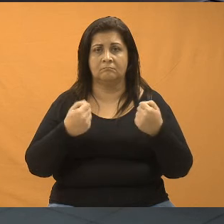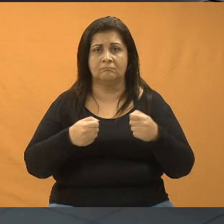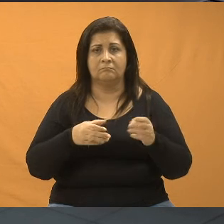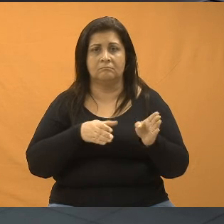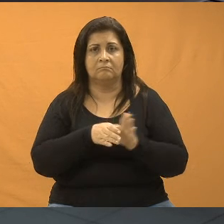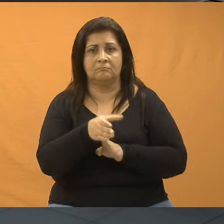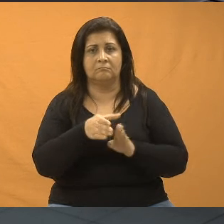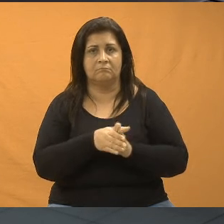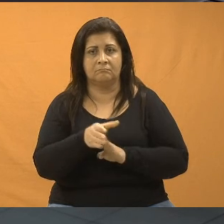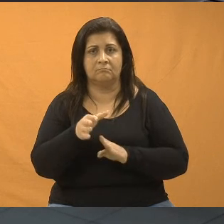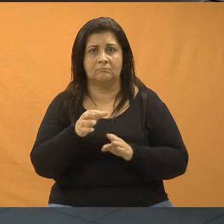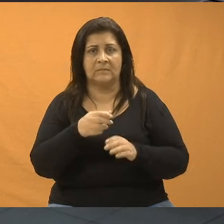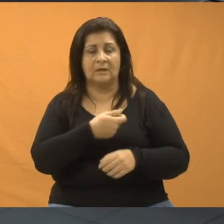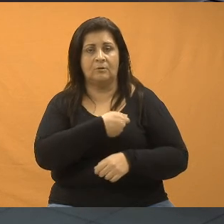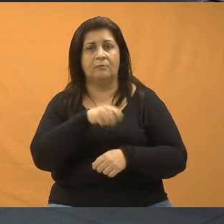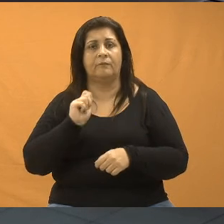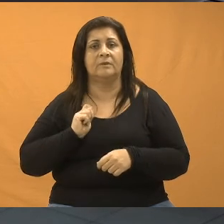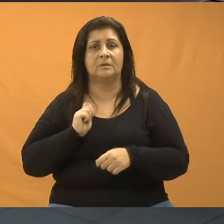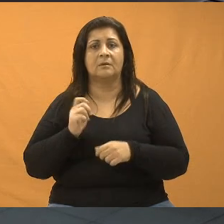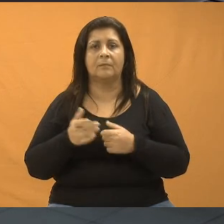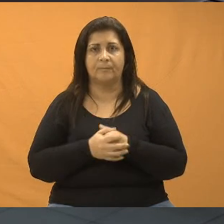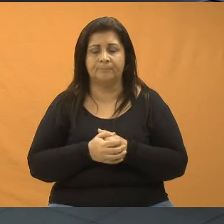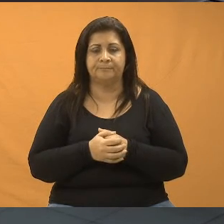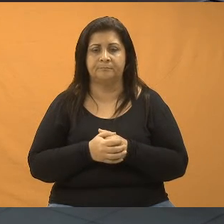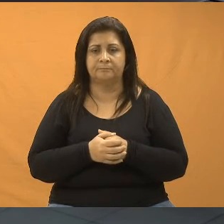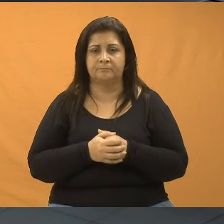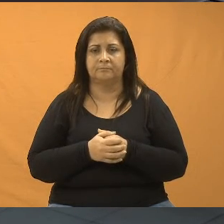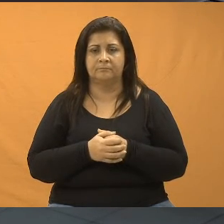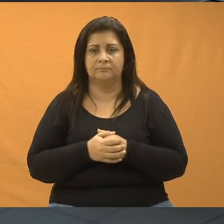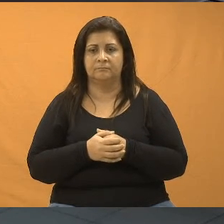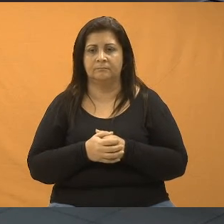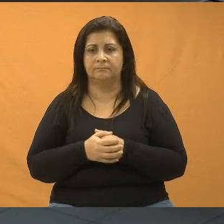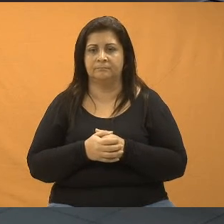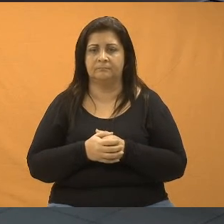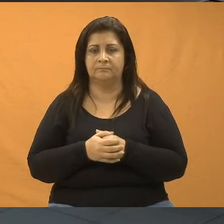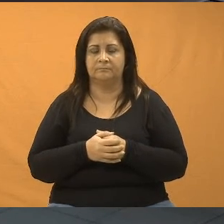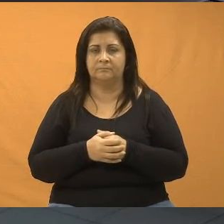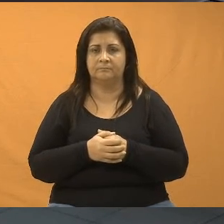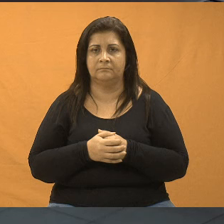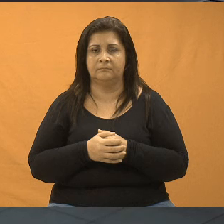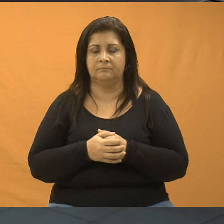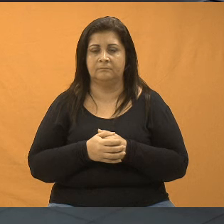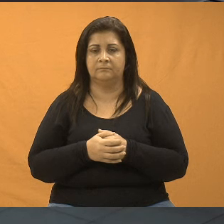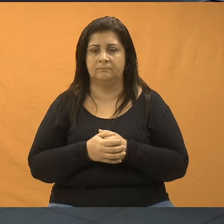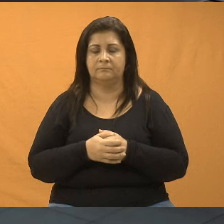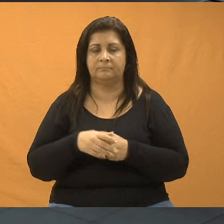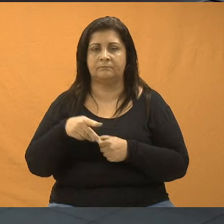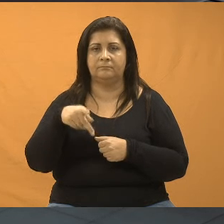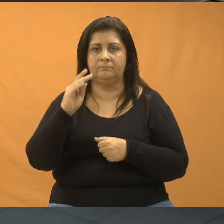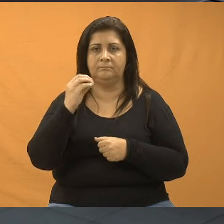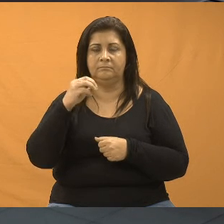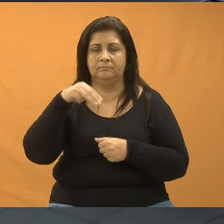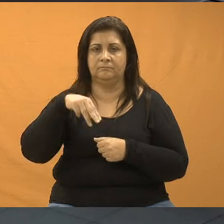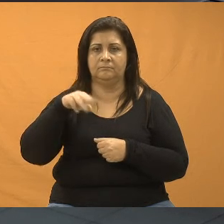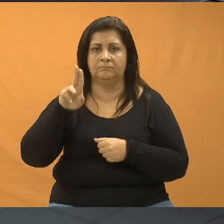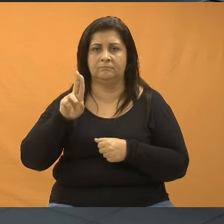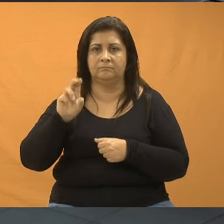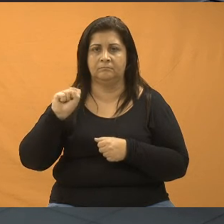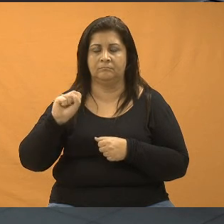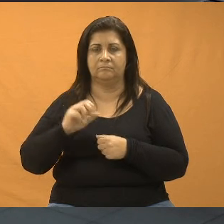Fiscal do Comos. Mas não passa. É de responsabilidade. O Comos, as reuniões, pelo que a